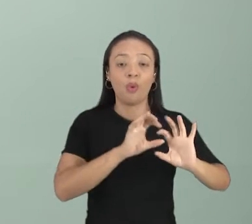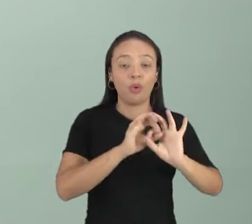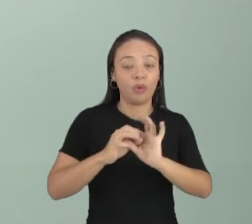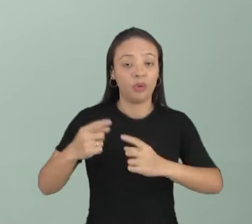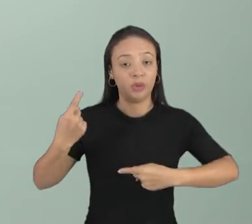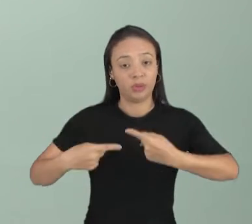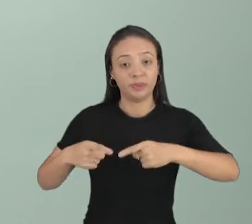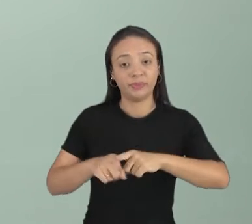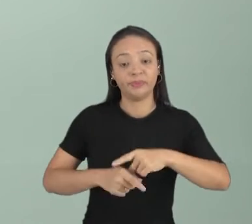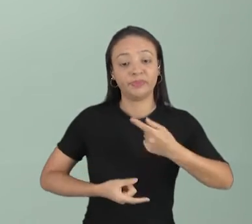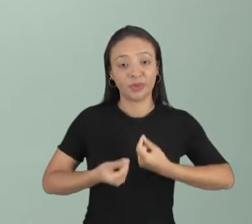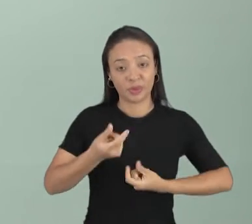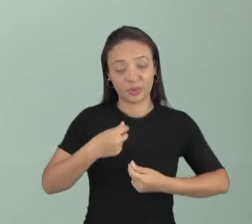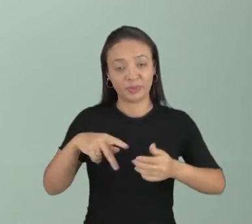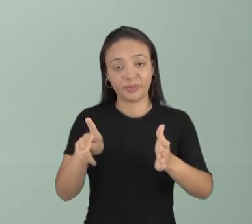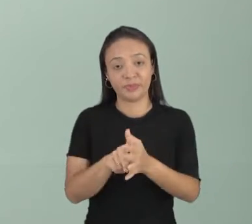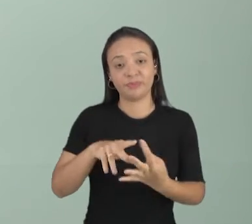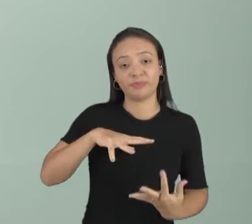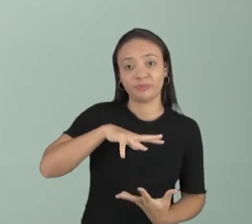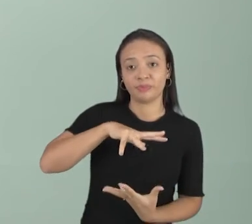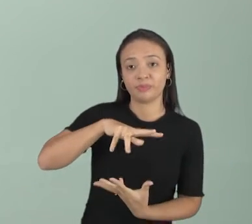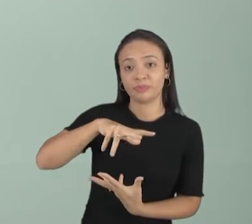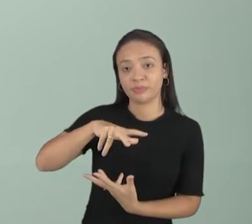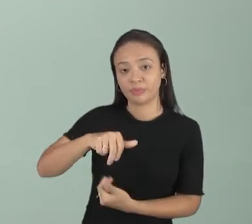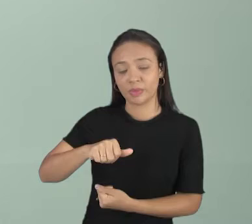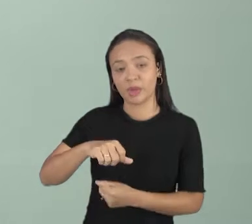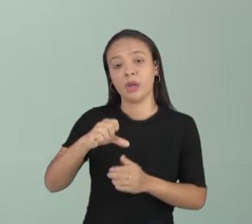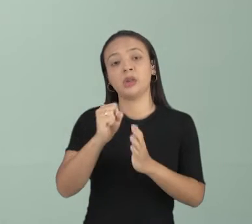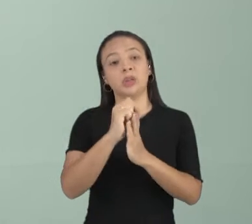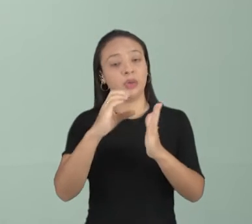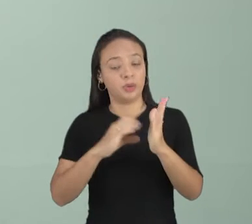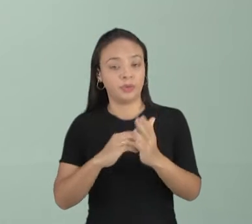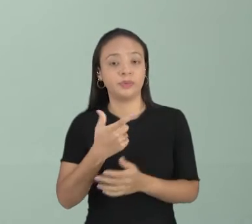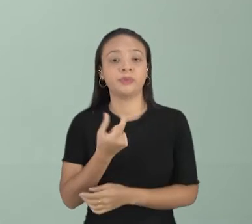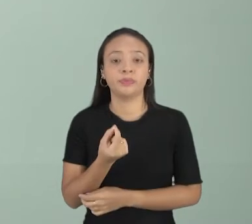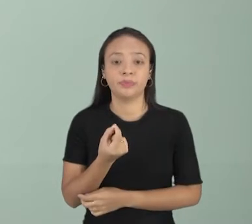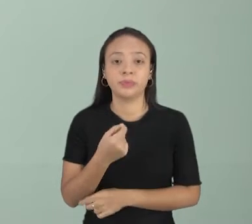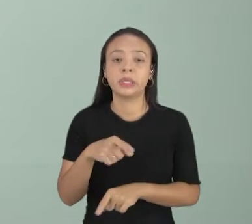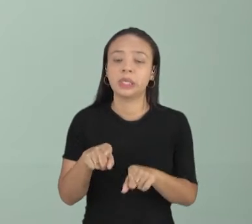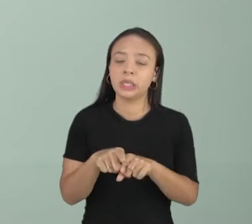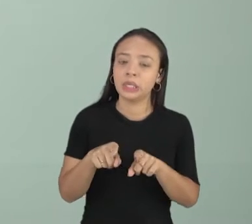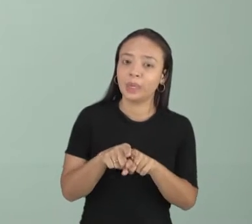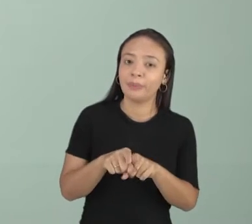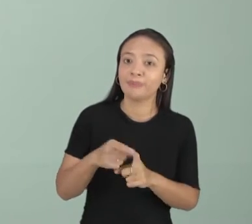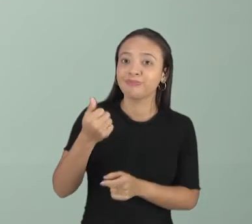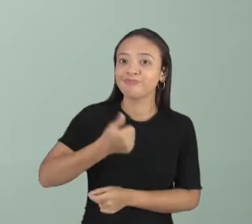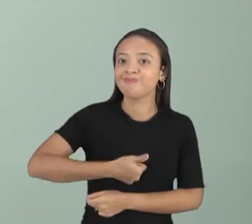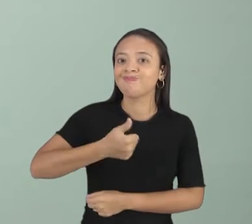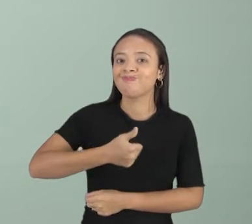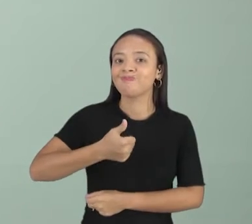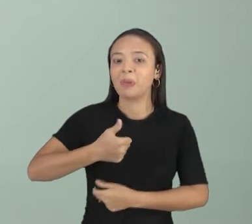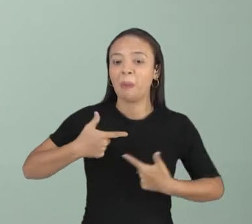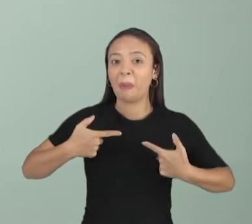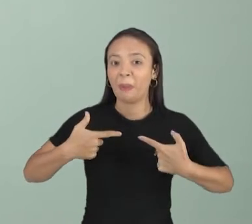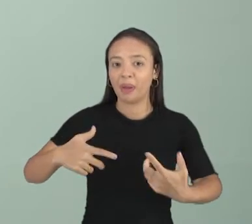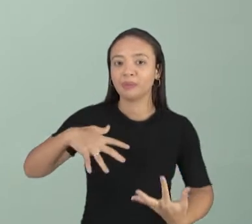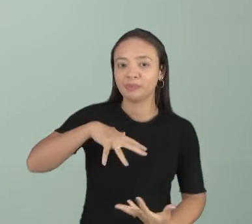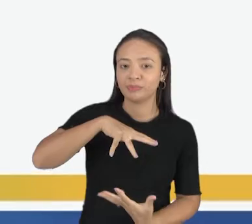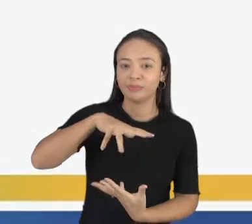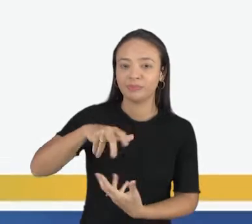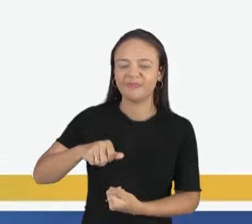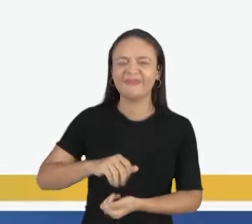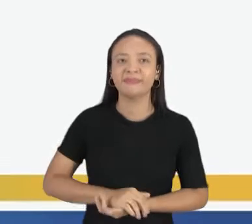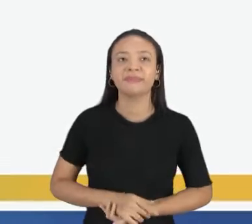e econômico mundial na primeira metade do século XX e a Primeira Guerra Mundial. Vamos lá?